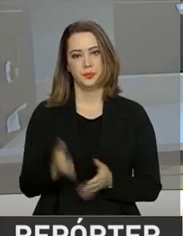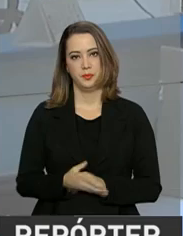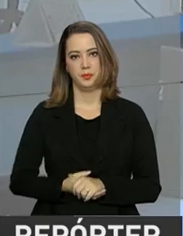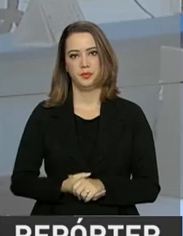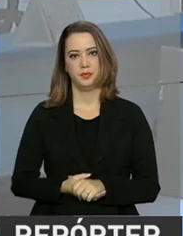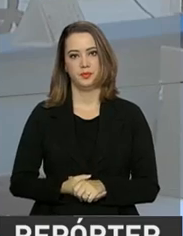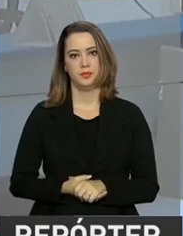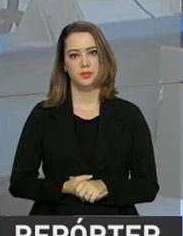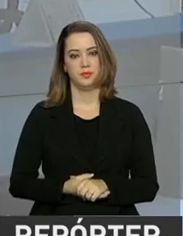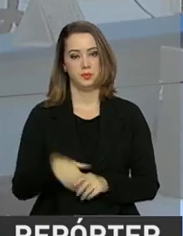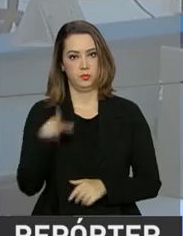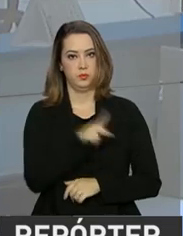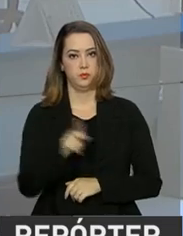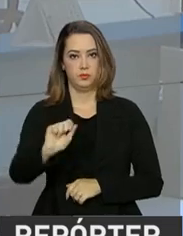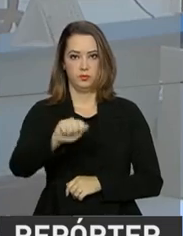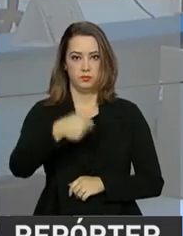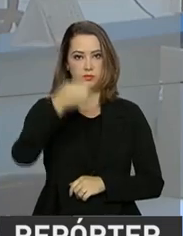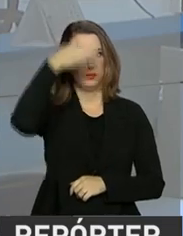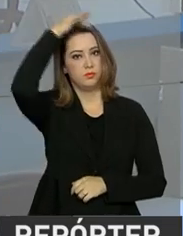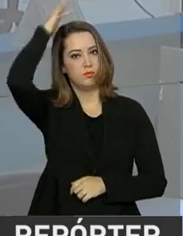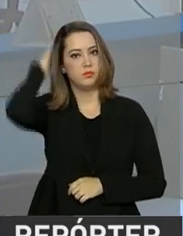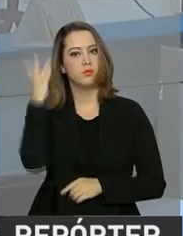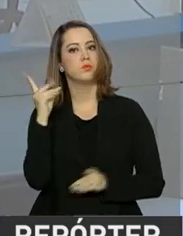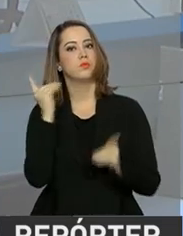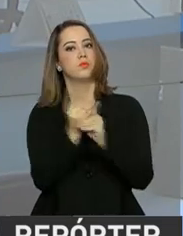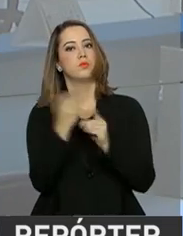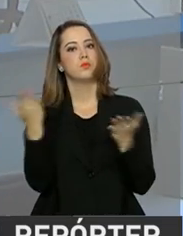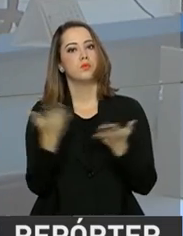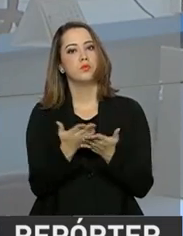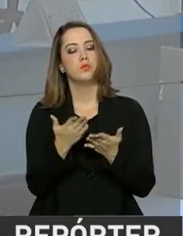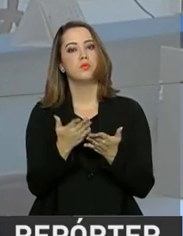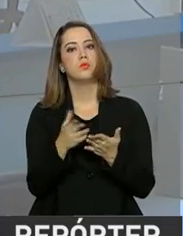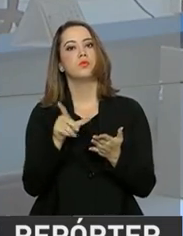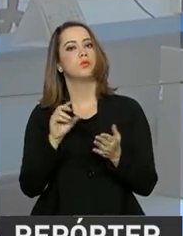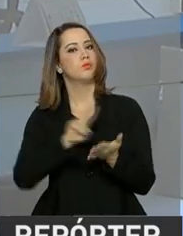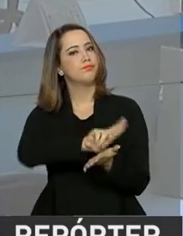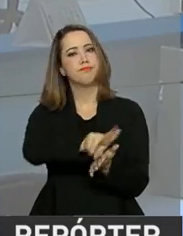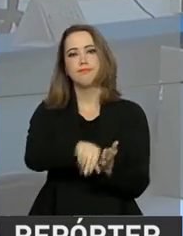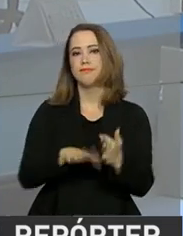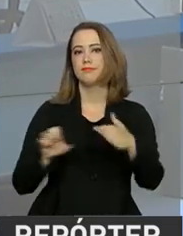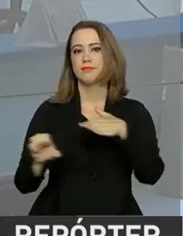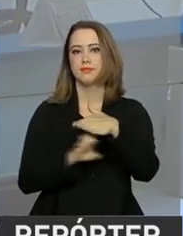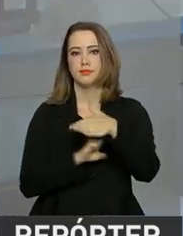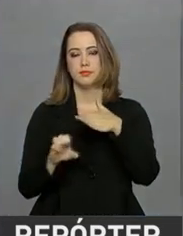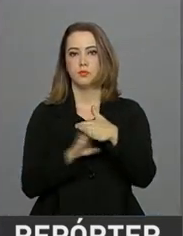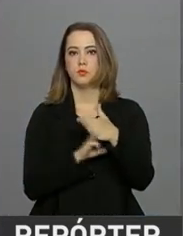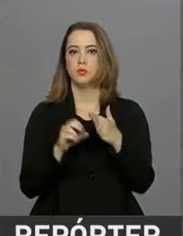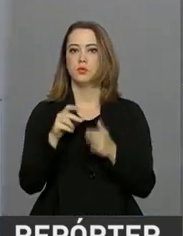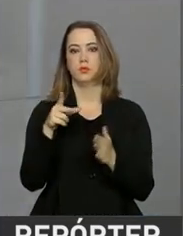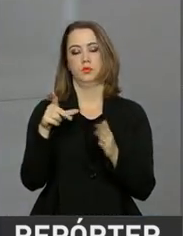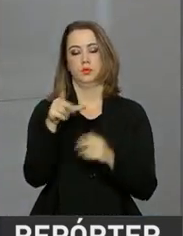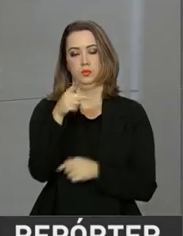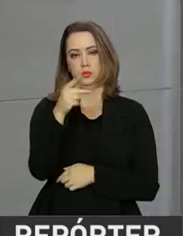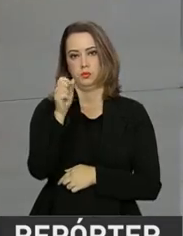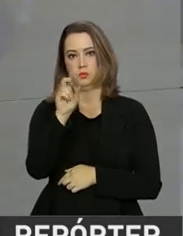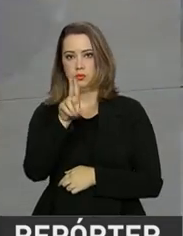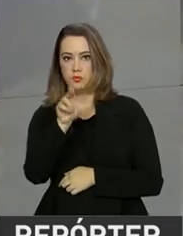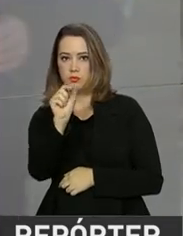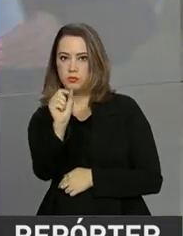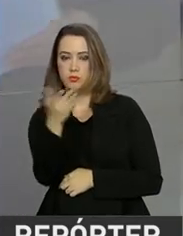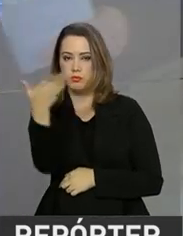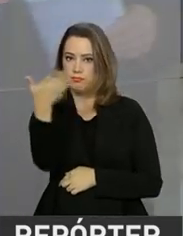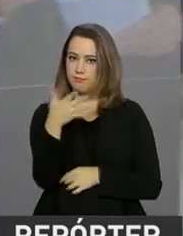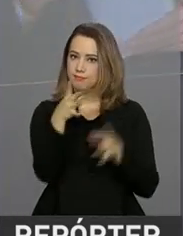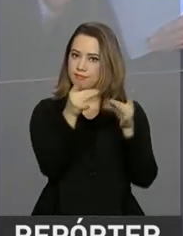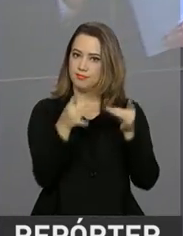federal o presidente em exercício Michel Temer se encontrou hoje com um empresários Paulo la salvia traz os detalhes pra gente ao vivo do